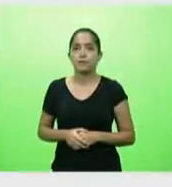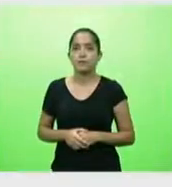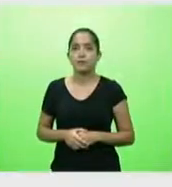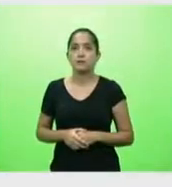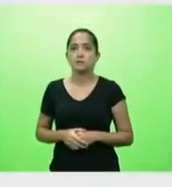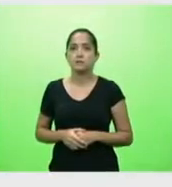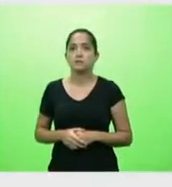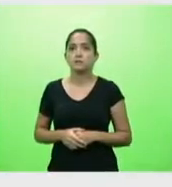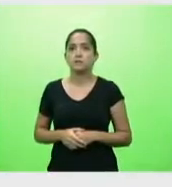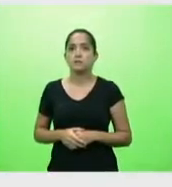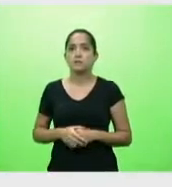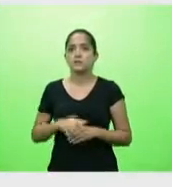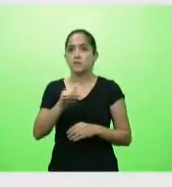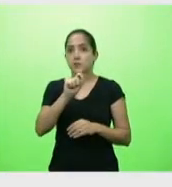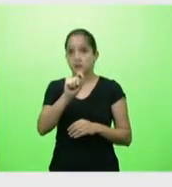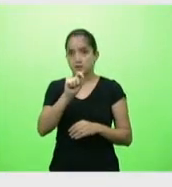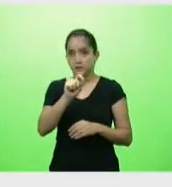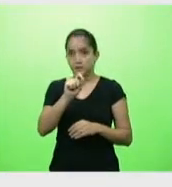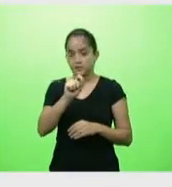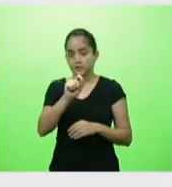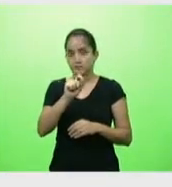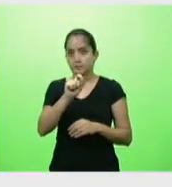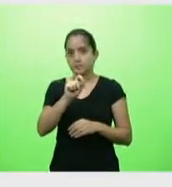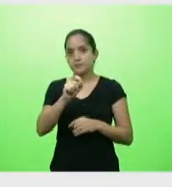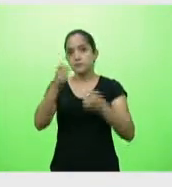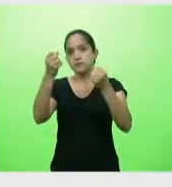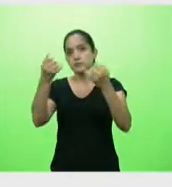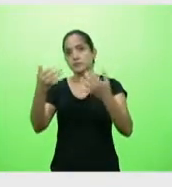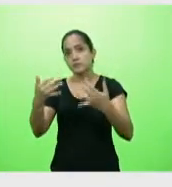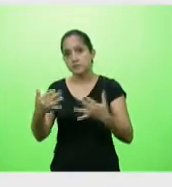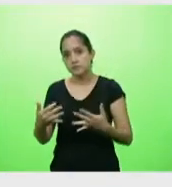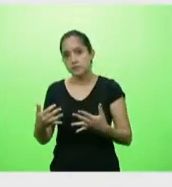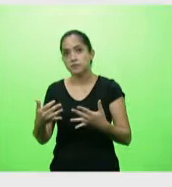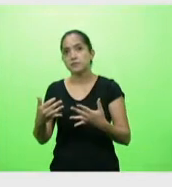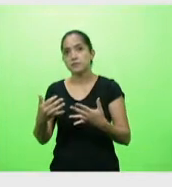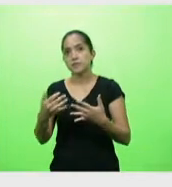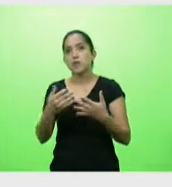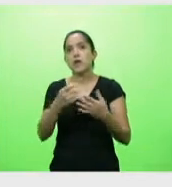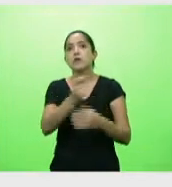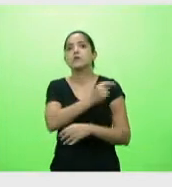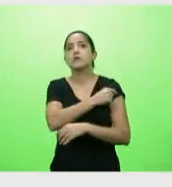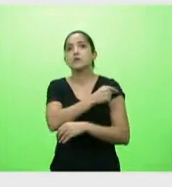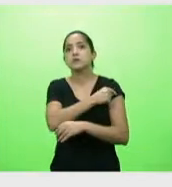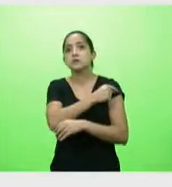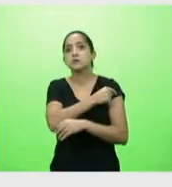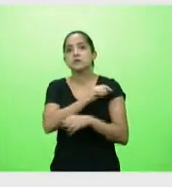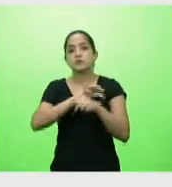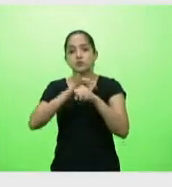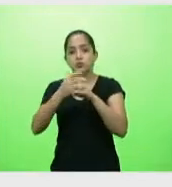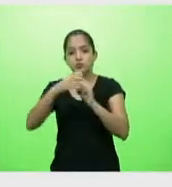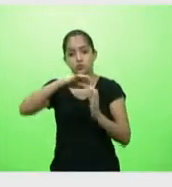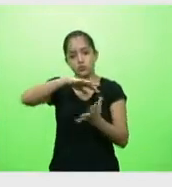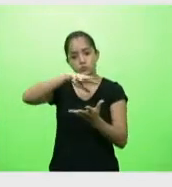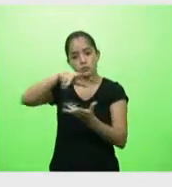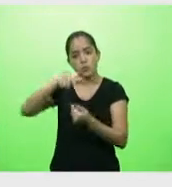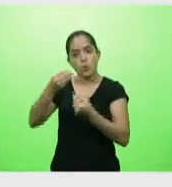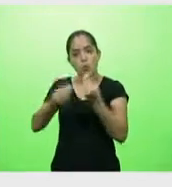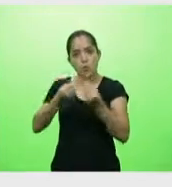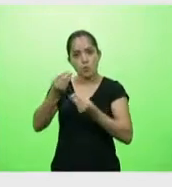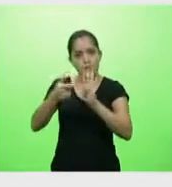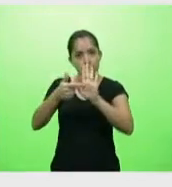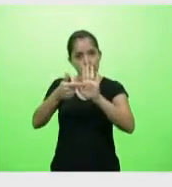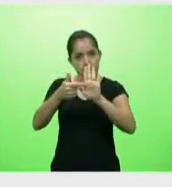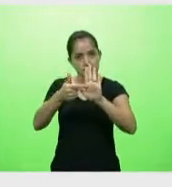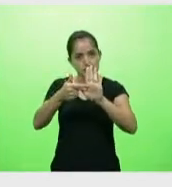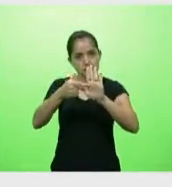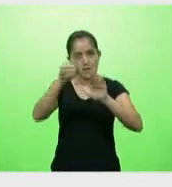que é da New York Times, que é o rastreamento de vacinação do coronavírus pelo mundo. Então, tem uma tabela